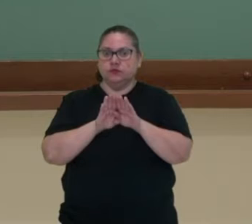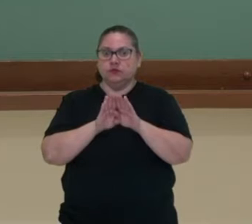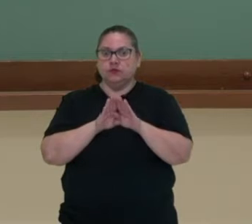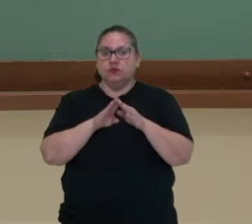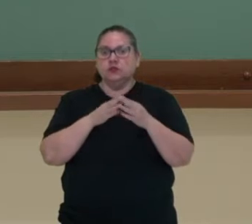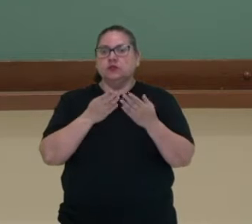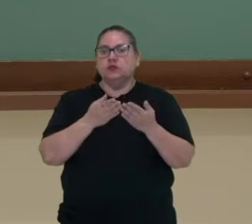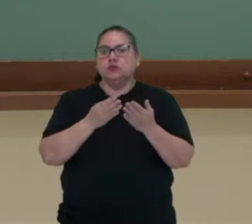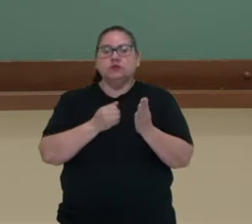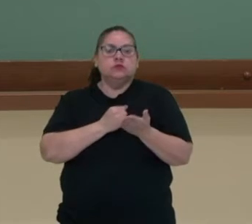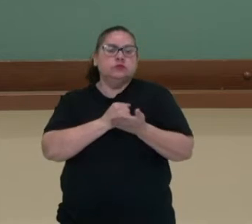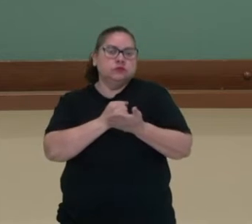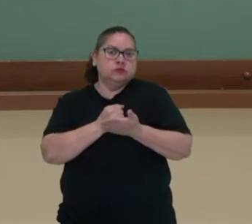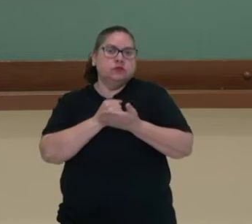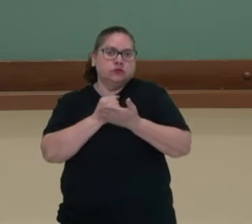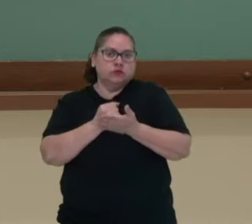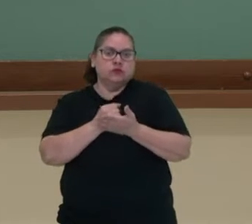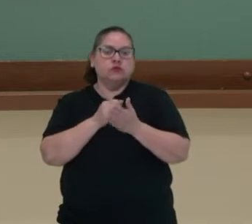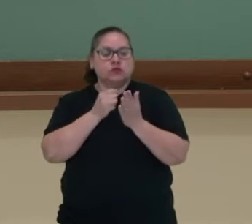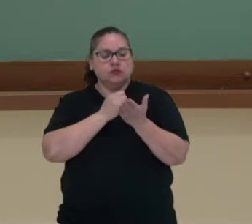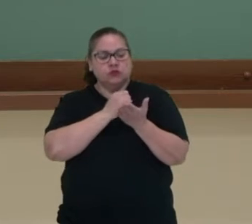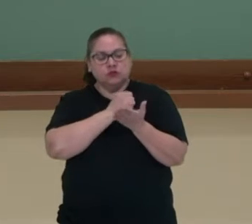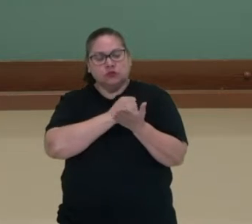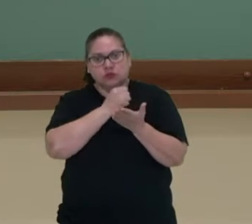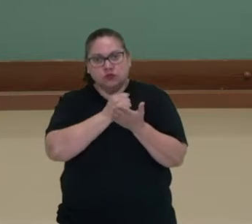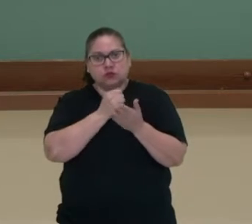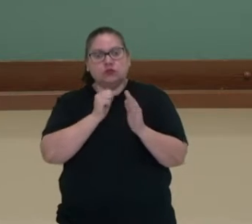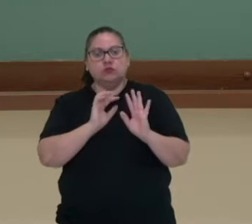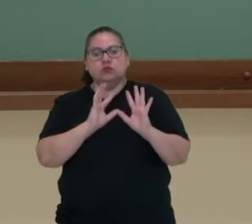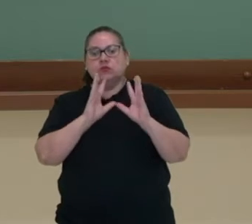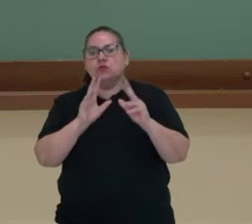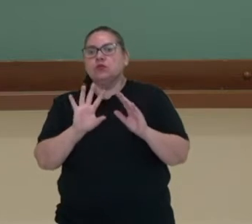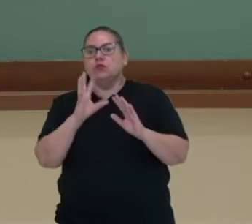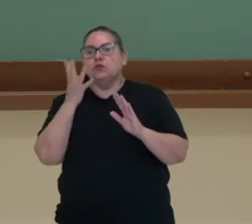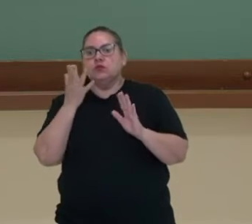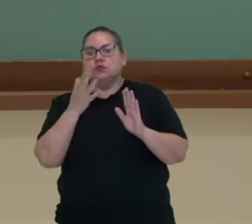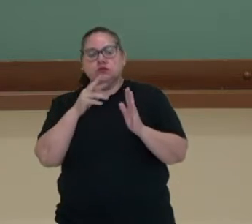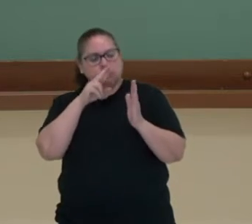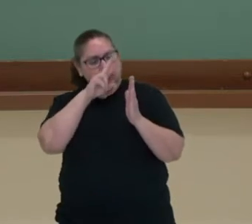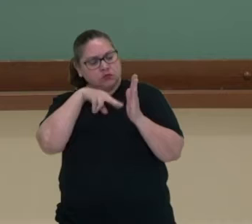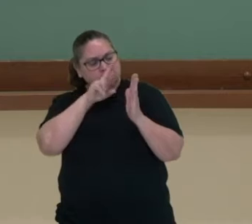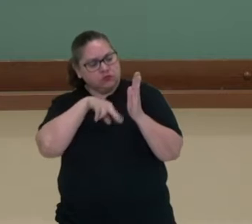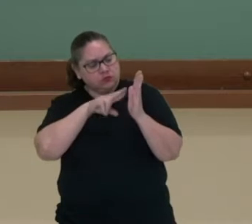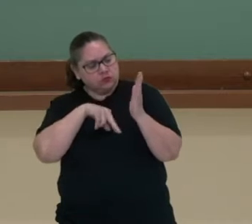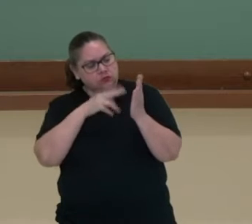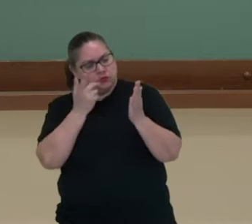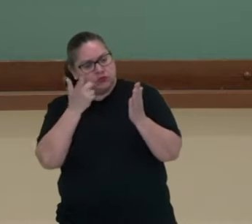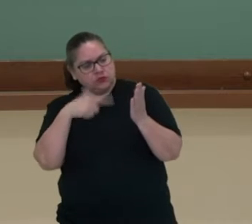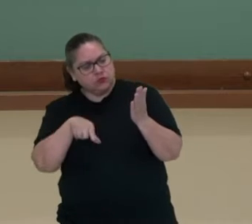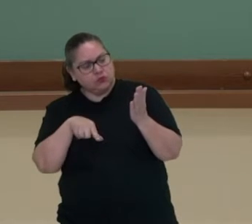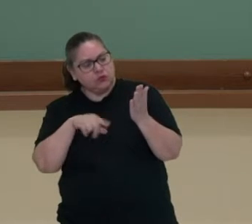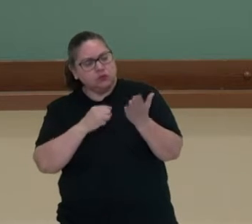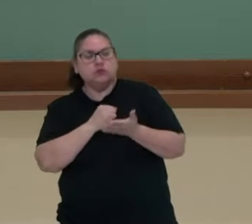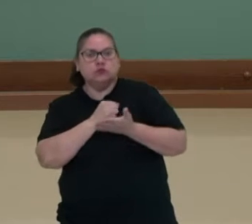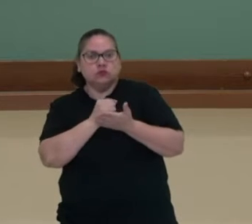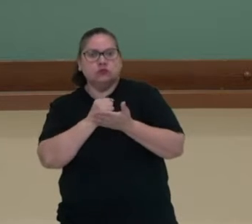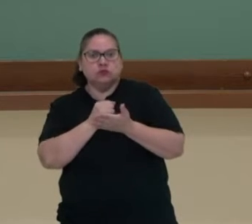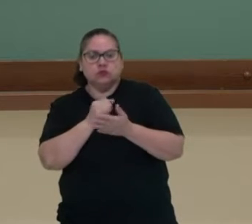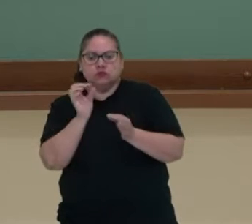possível contribuições neste documento para quando, em uma revisão, essas contribuições possam